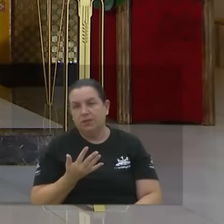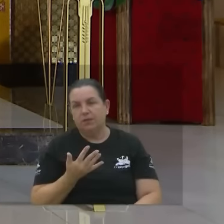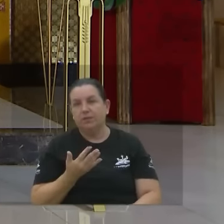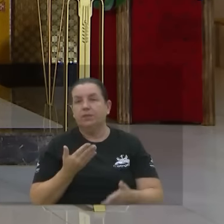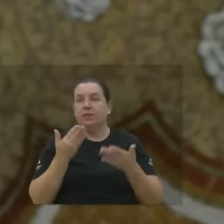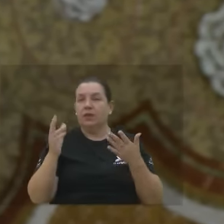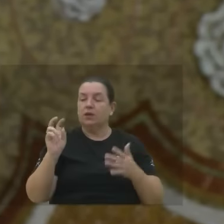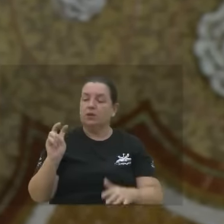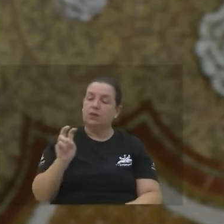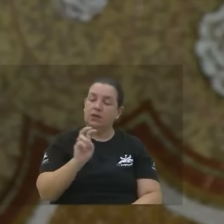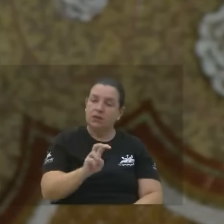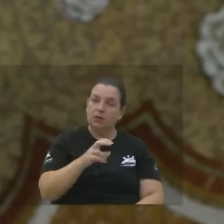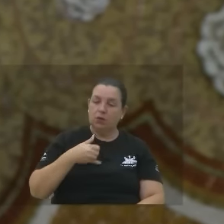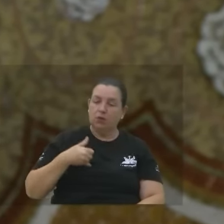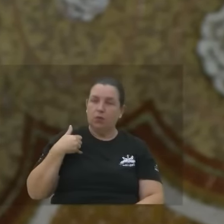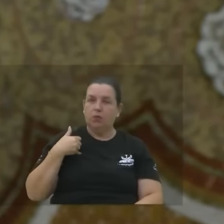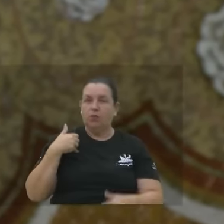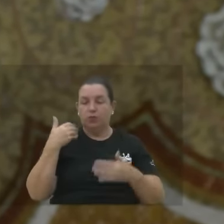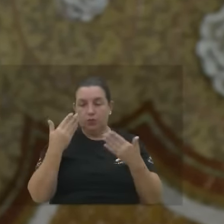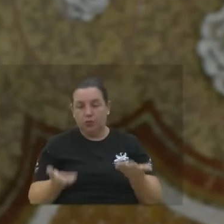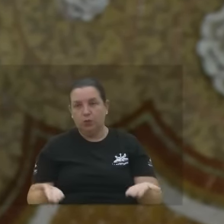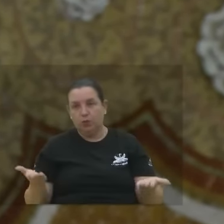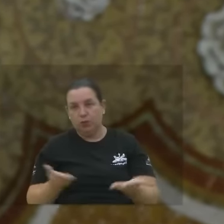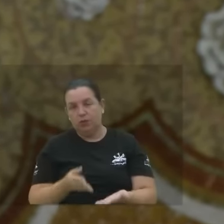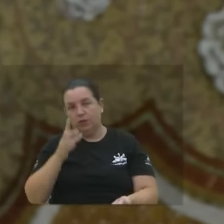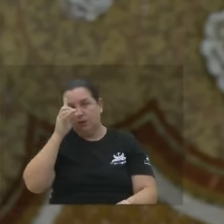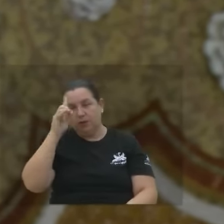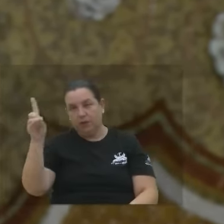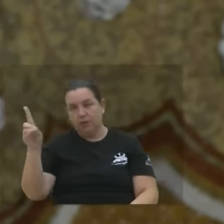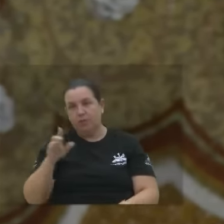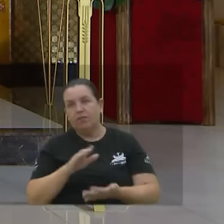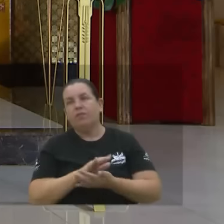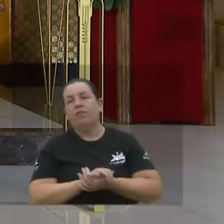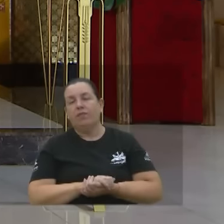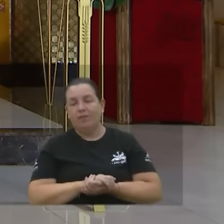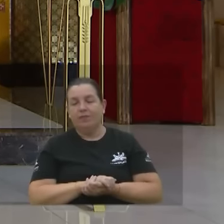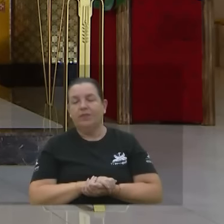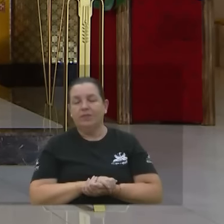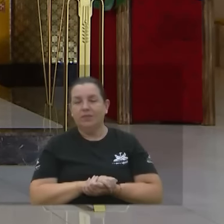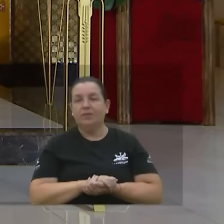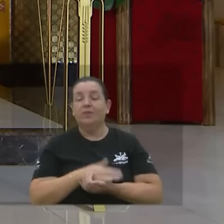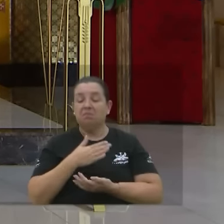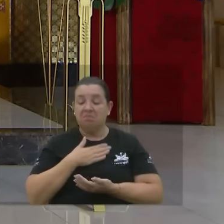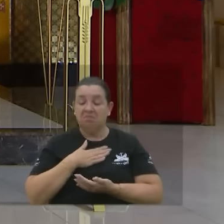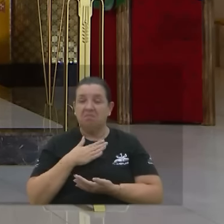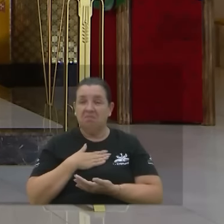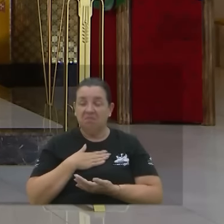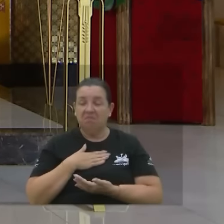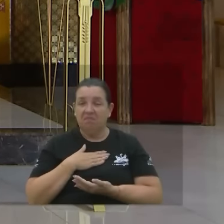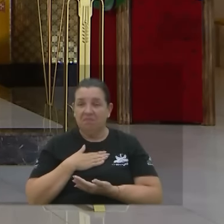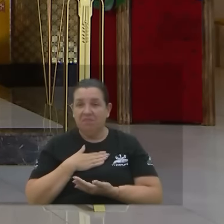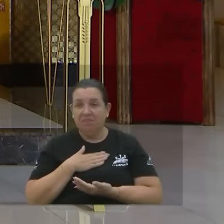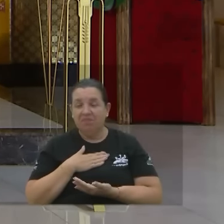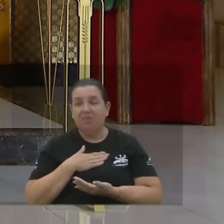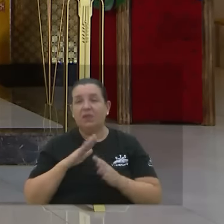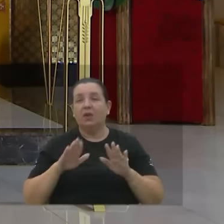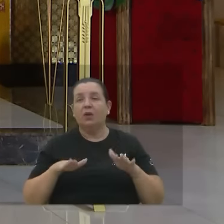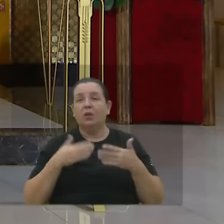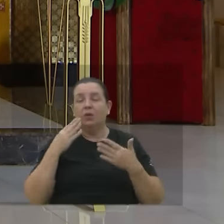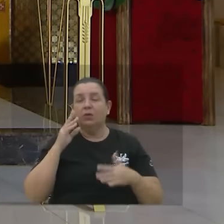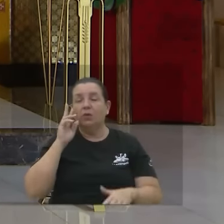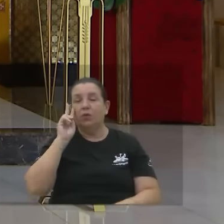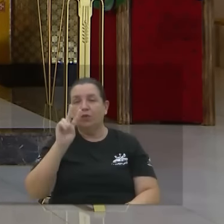Esses 55 anos e esta data de aniversário, para mim, quando eu